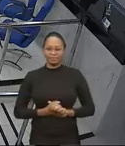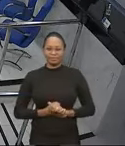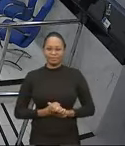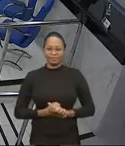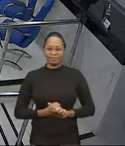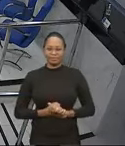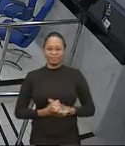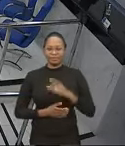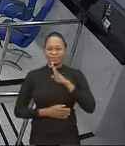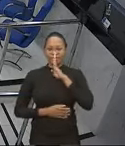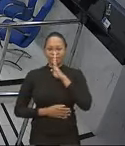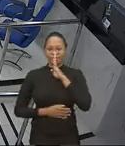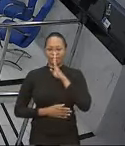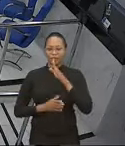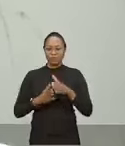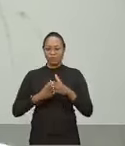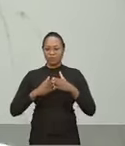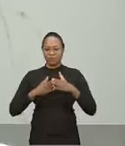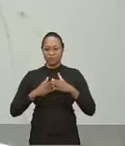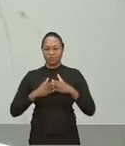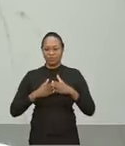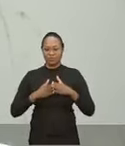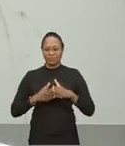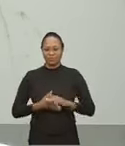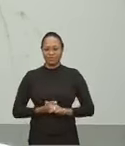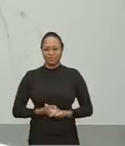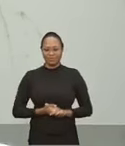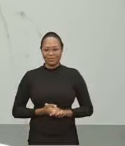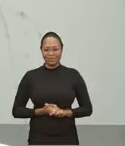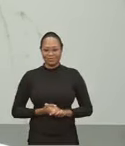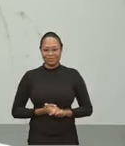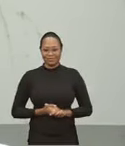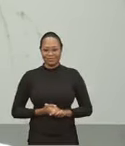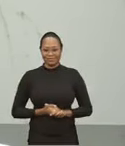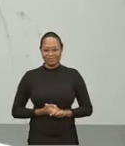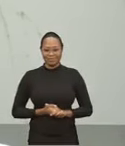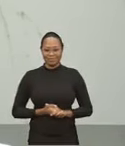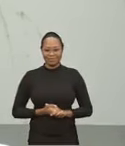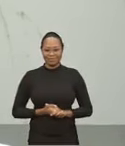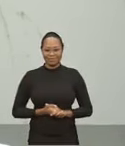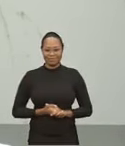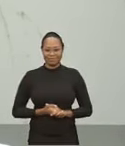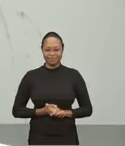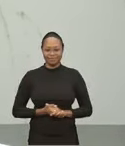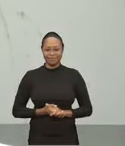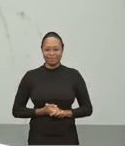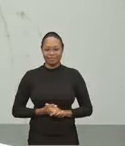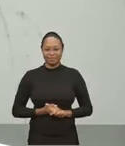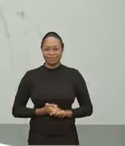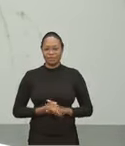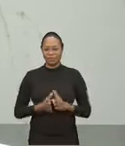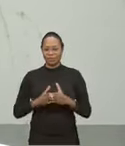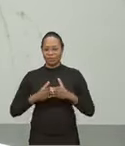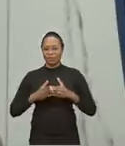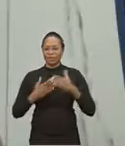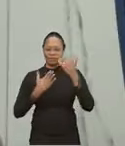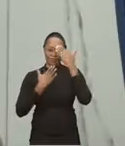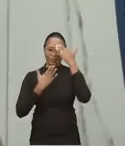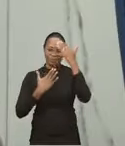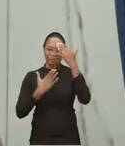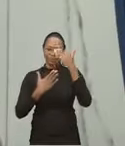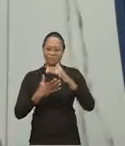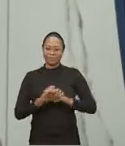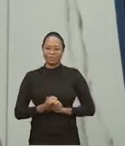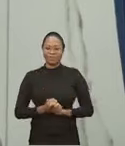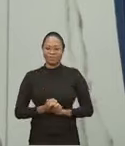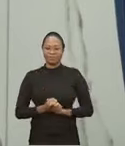Ela pediu silêncio aí e possa ouvir aqui nosso primeiro secretário lendo os projetos de resoluções. Muito obrigado. Projeto de resolução